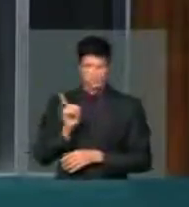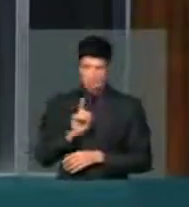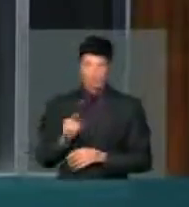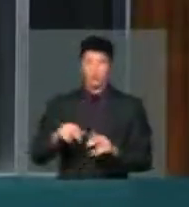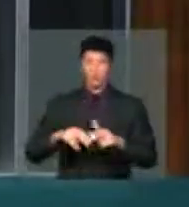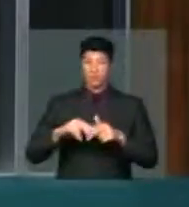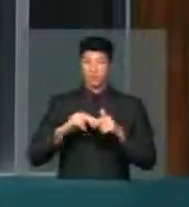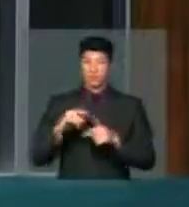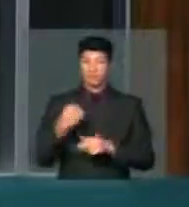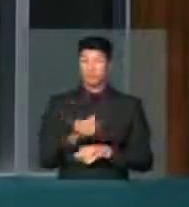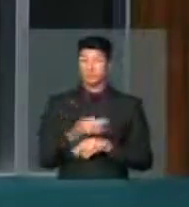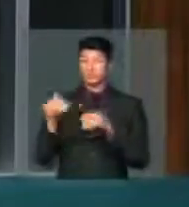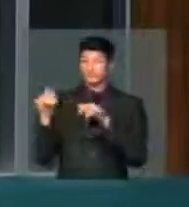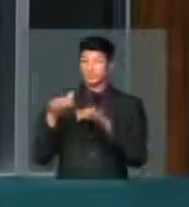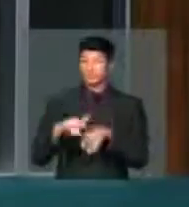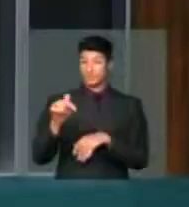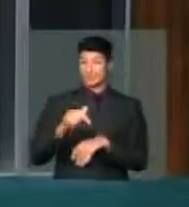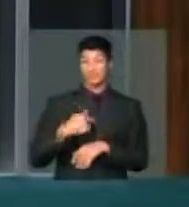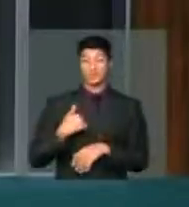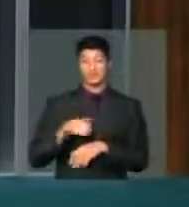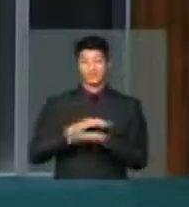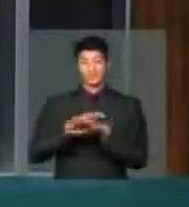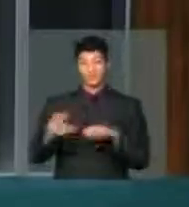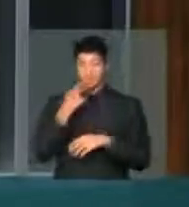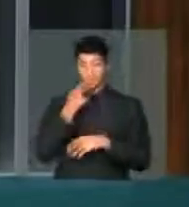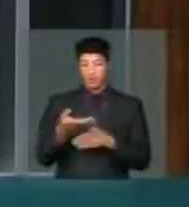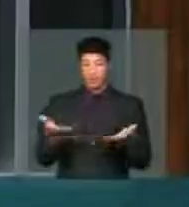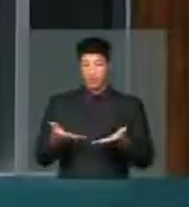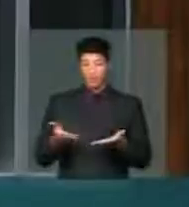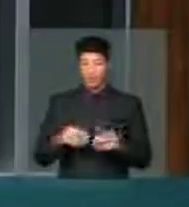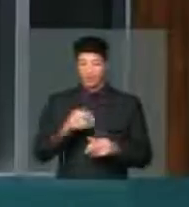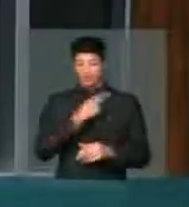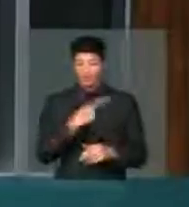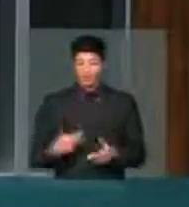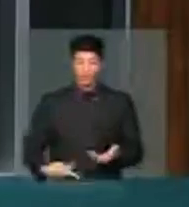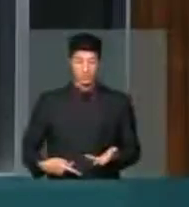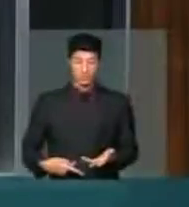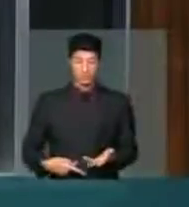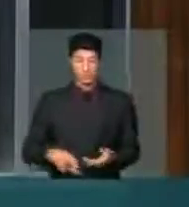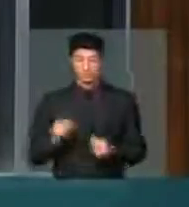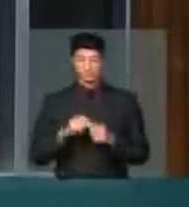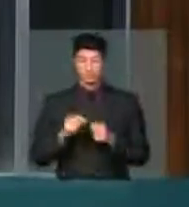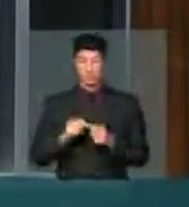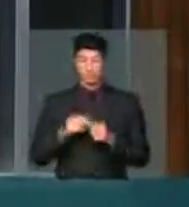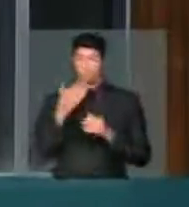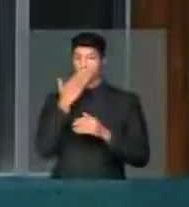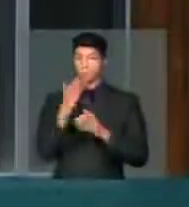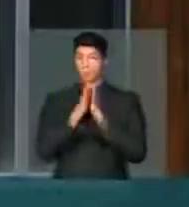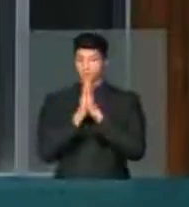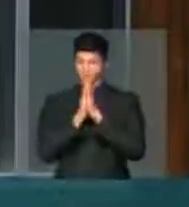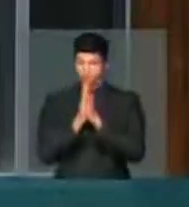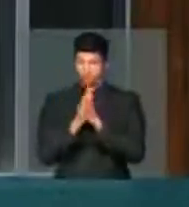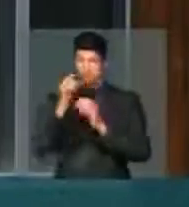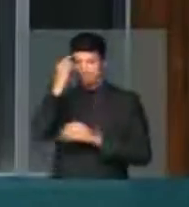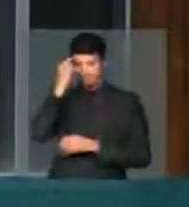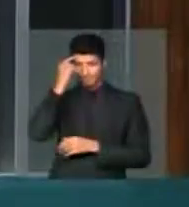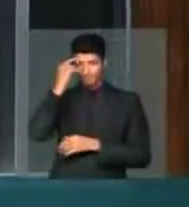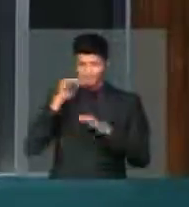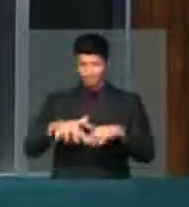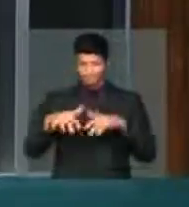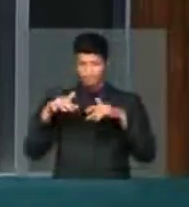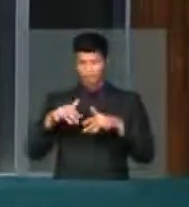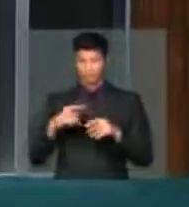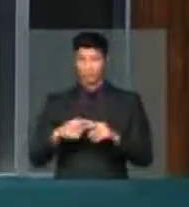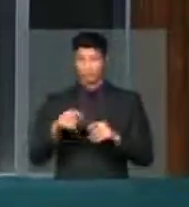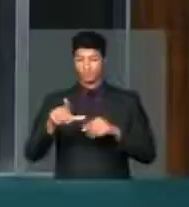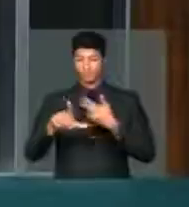E é por isso que viemos aqui, e eu encerro as minhas palavras, senhor presidente, fazendo um apelo à reflexão a esse plenário.